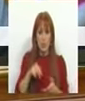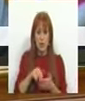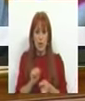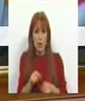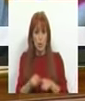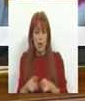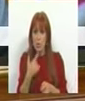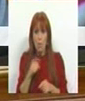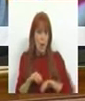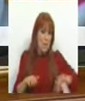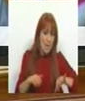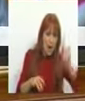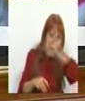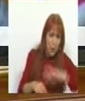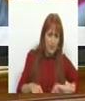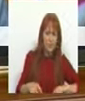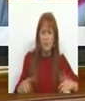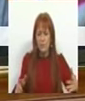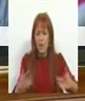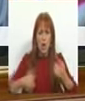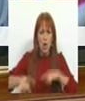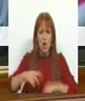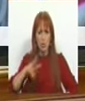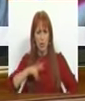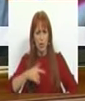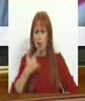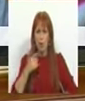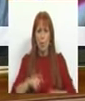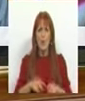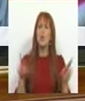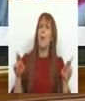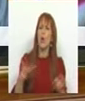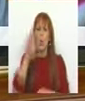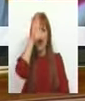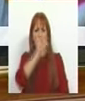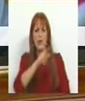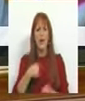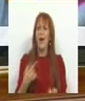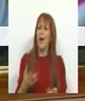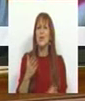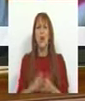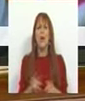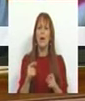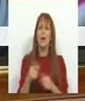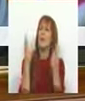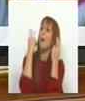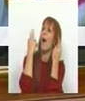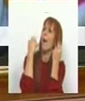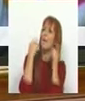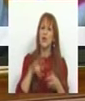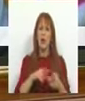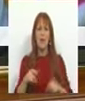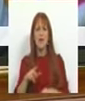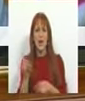posição política não pode ser periférica. E, portanto, nós, Portugal, não podemos esperar que o Governo seja apenas um sujeito passivo da